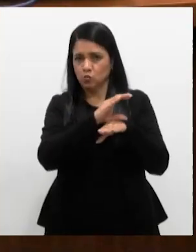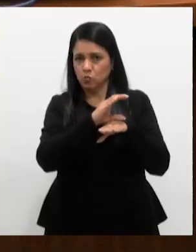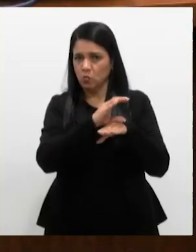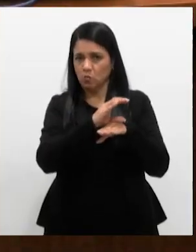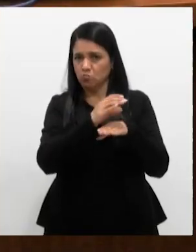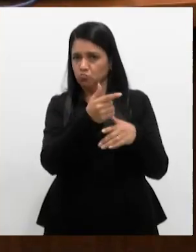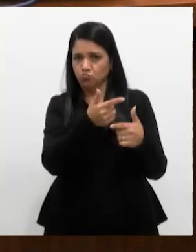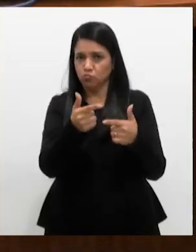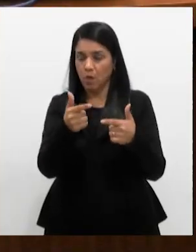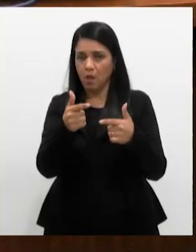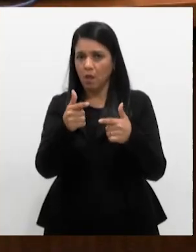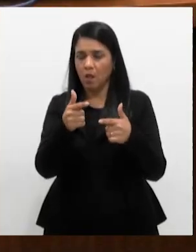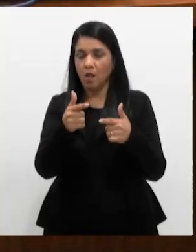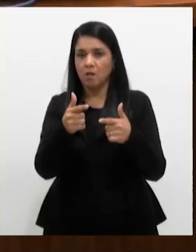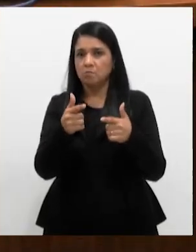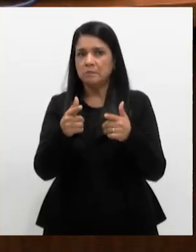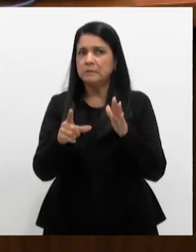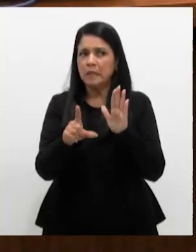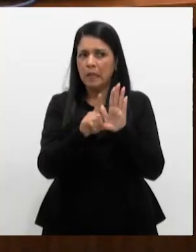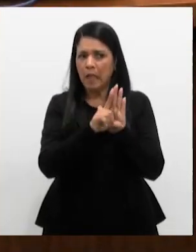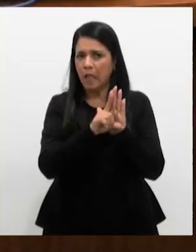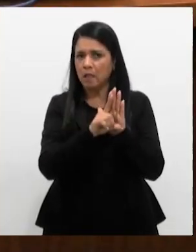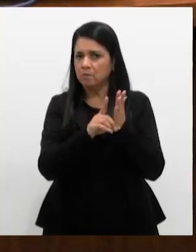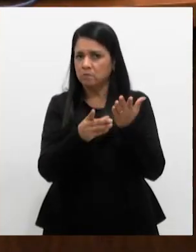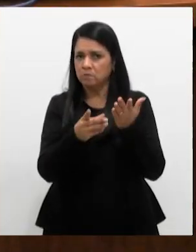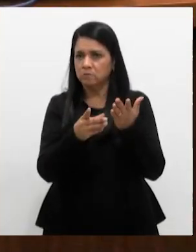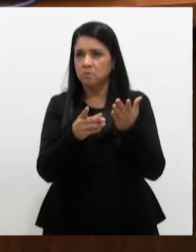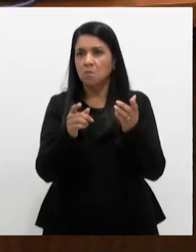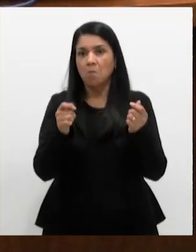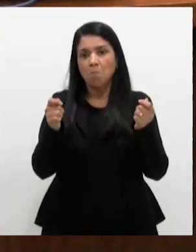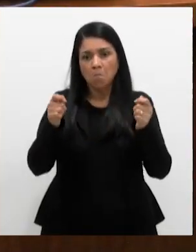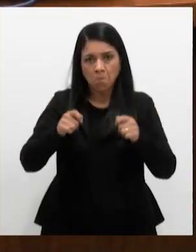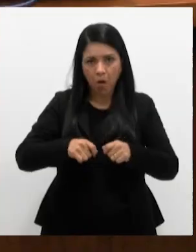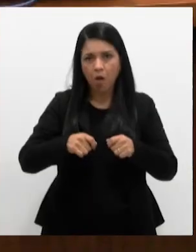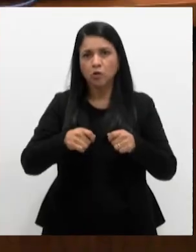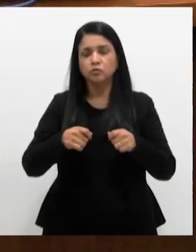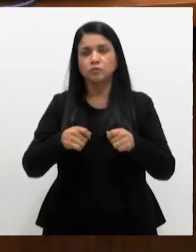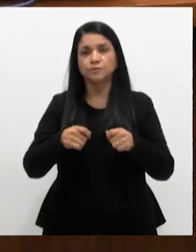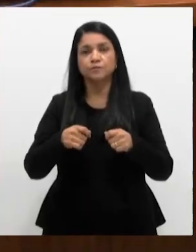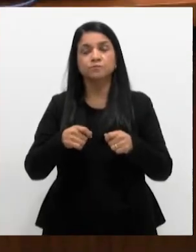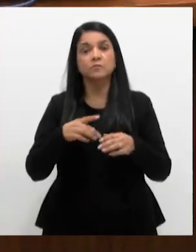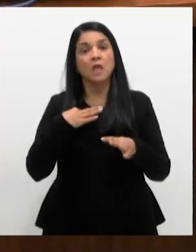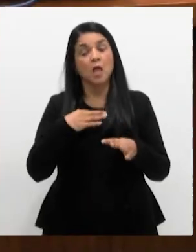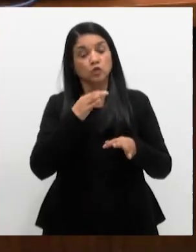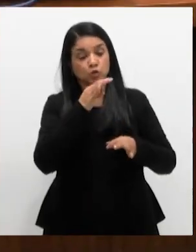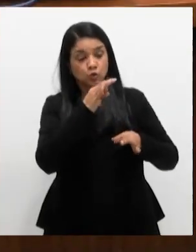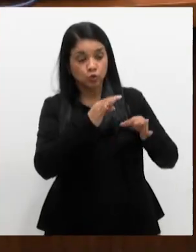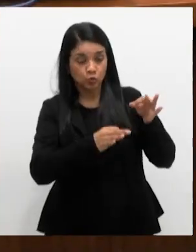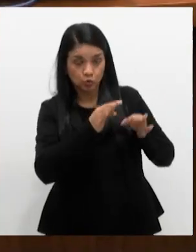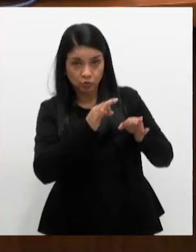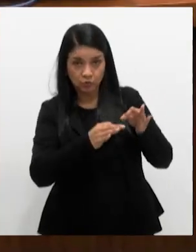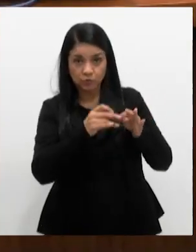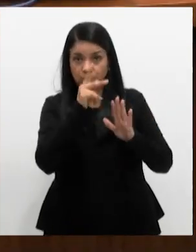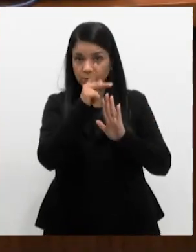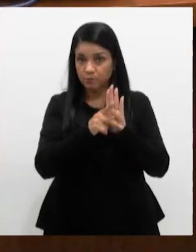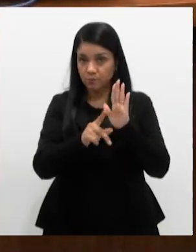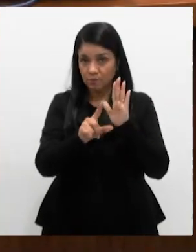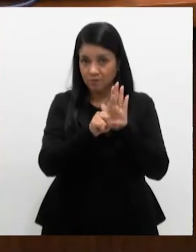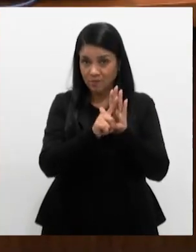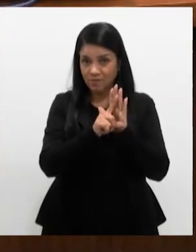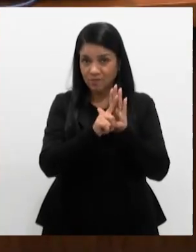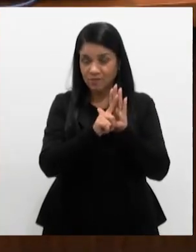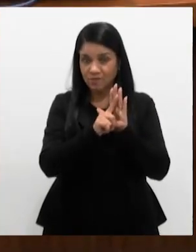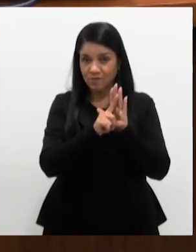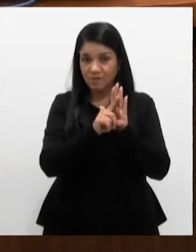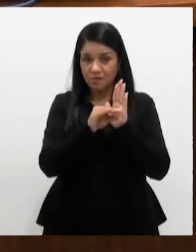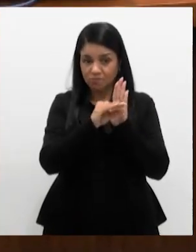impedimento legal, porque pode trazer. Fazer na justificativa do projeto de lei uma